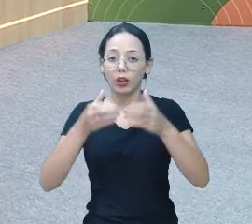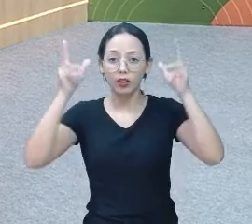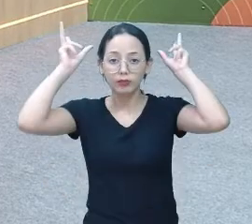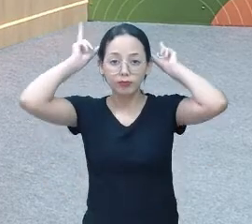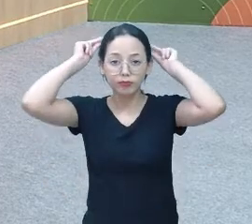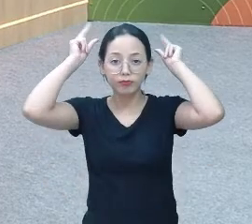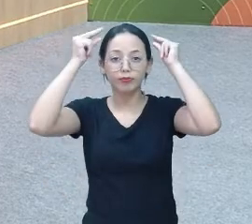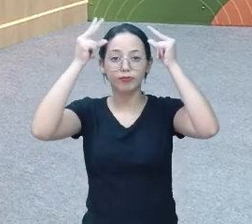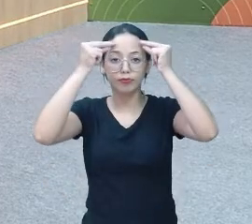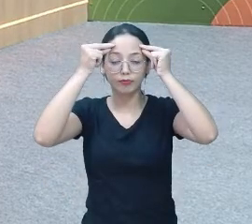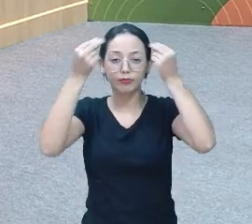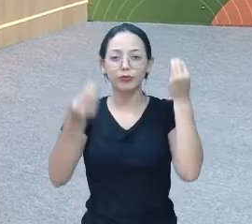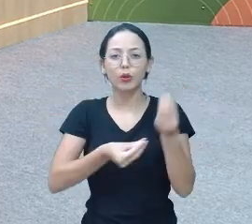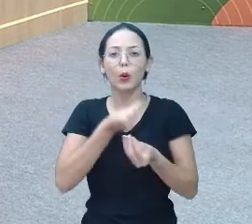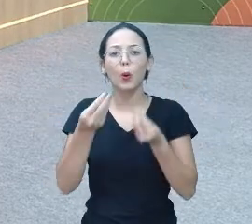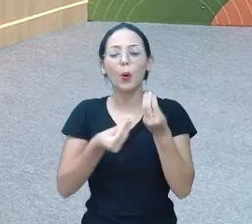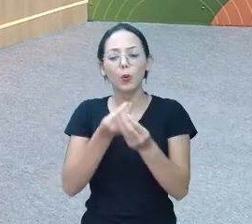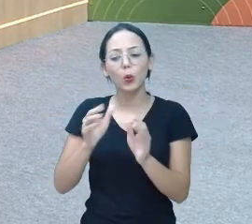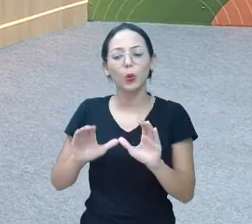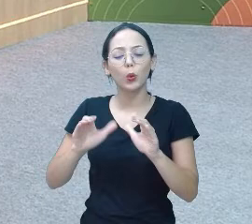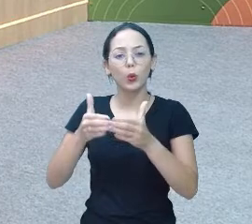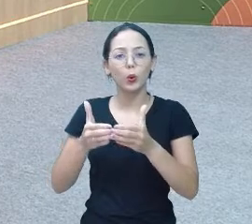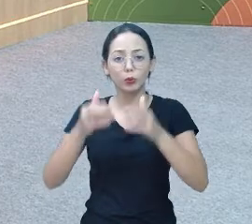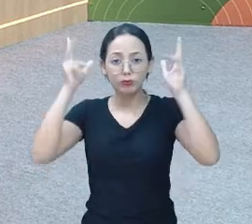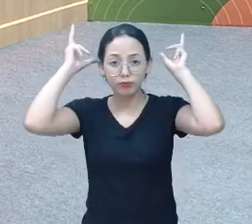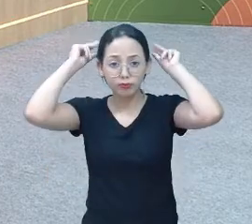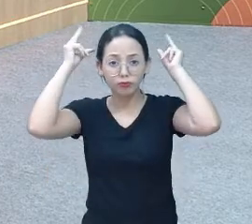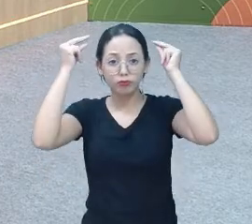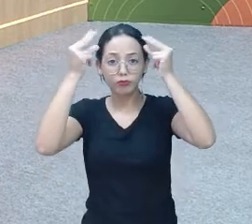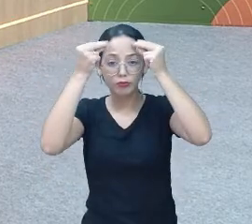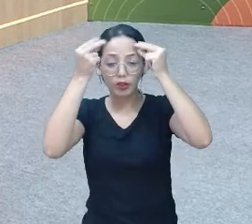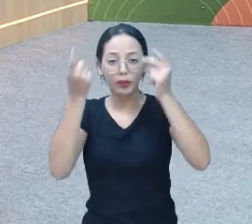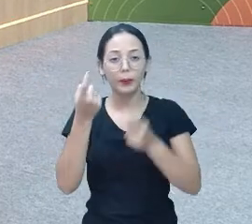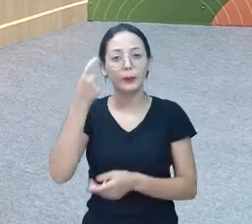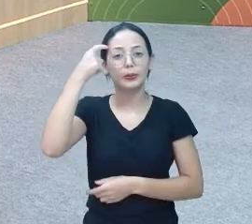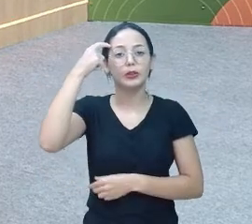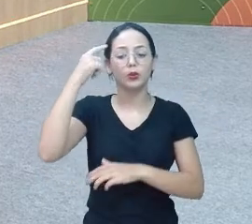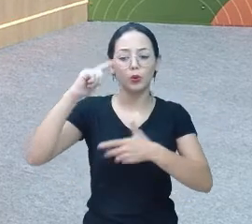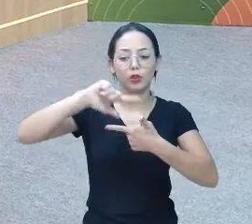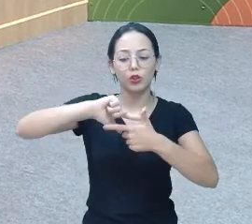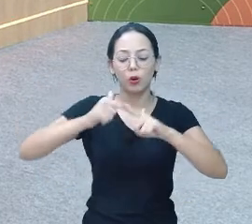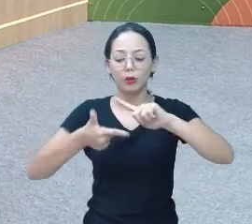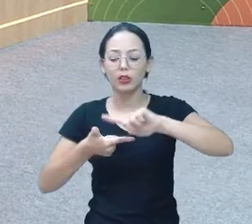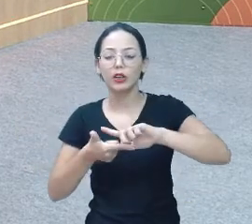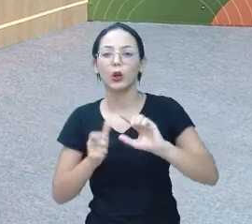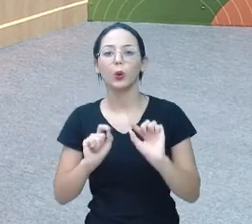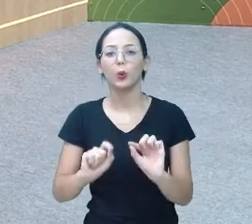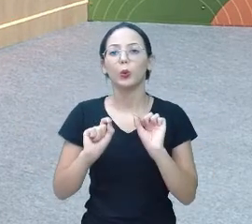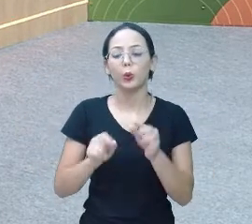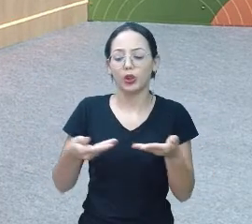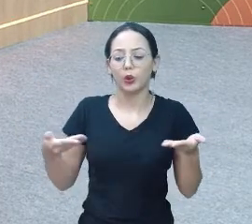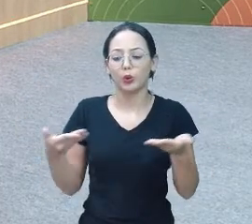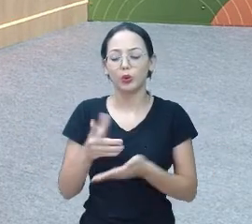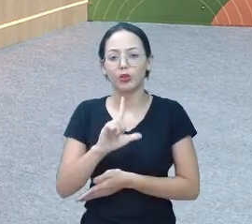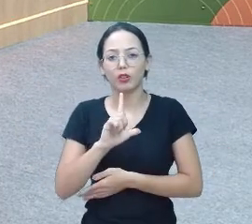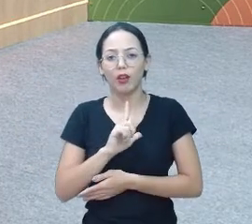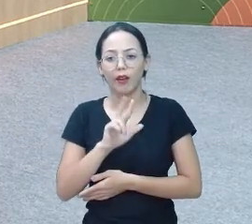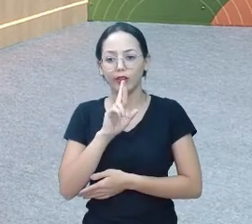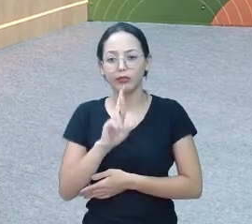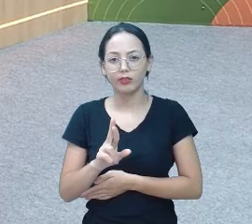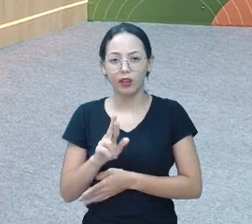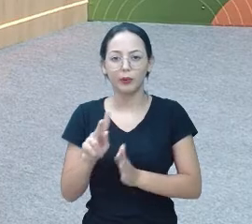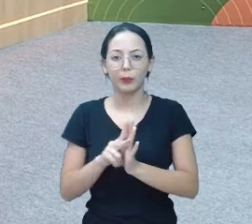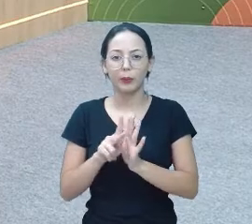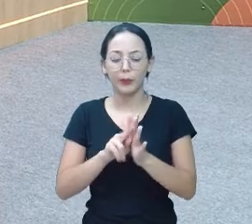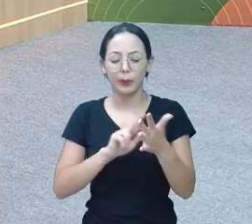civilização grega. Como é que essa civilização grega pensou a geometria? O que é que nós temos hoje de resultado